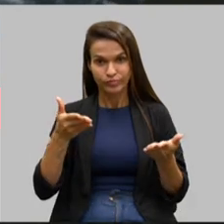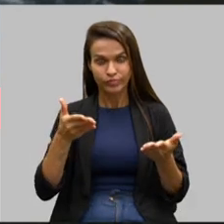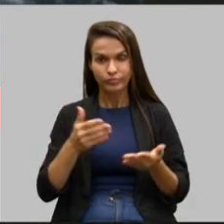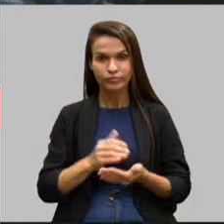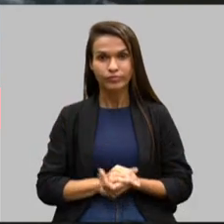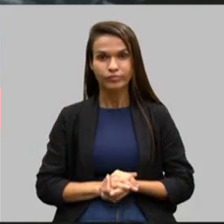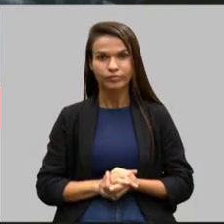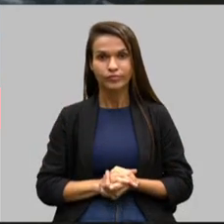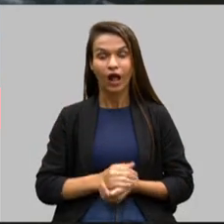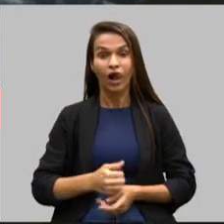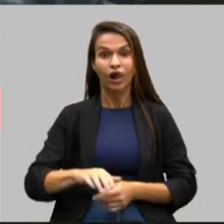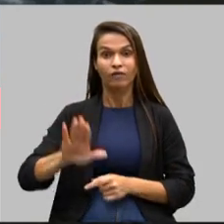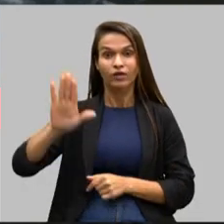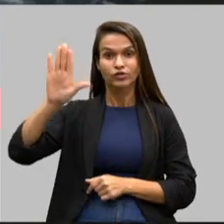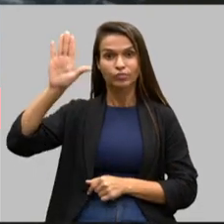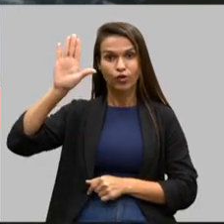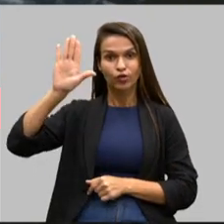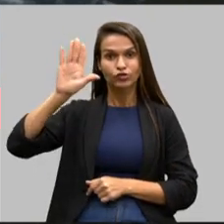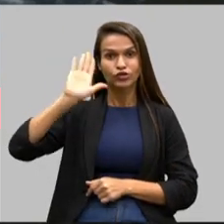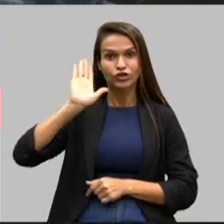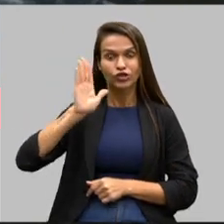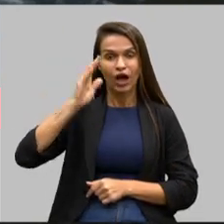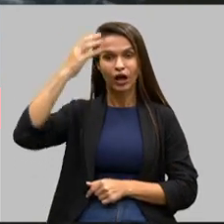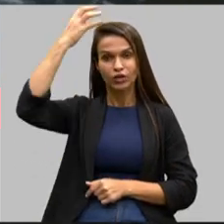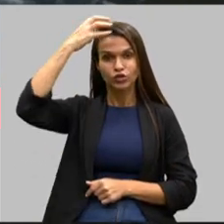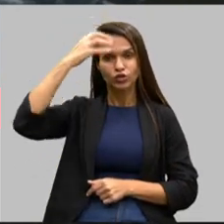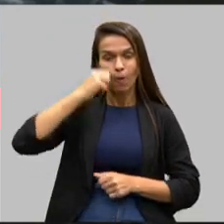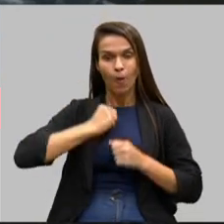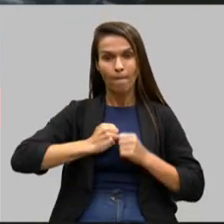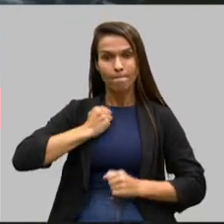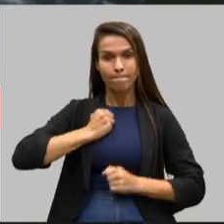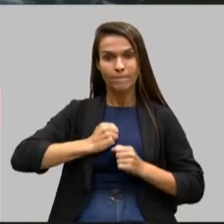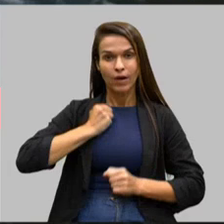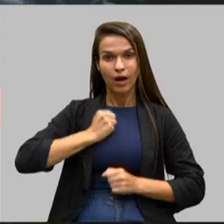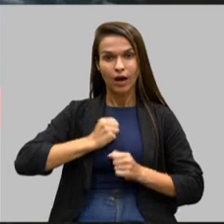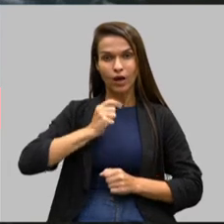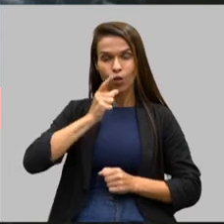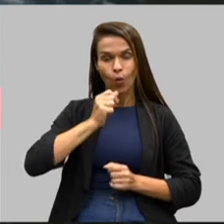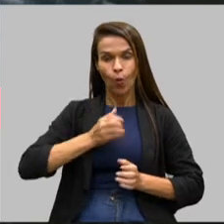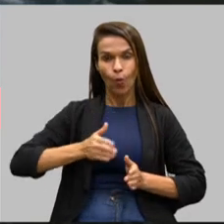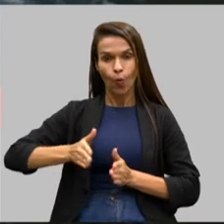Levante a mão quem já tomou banho em um rio. Levante a mão.